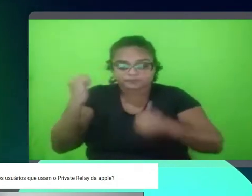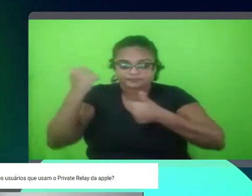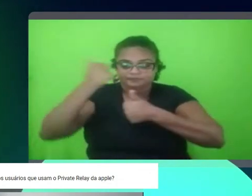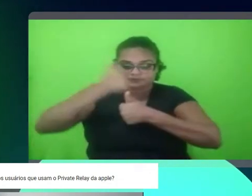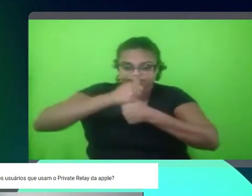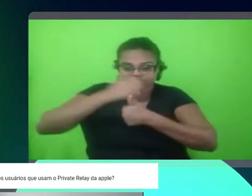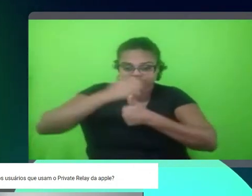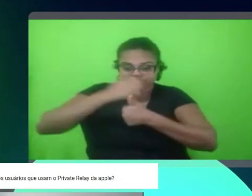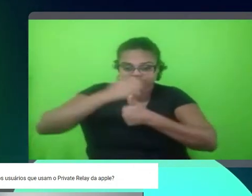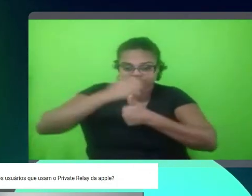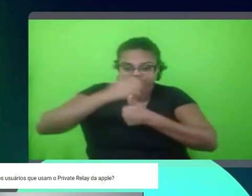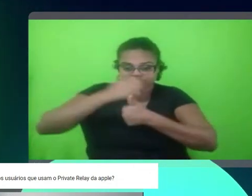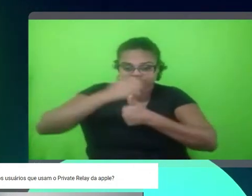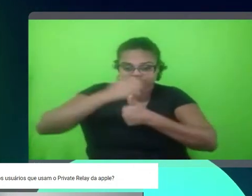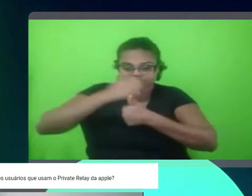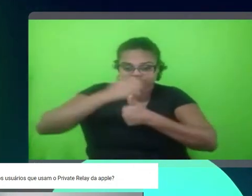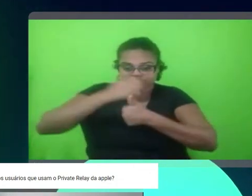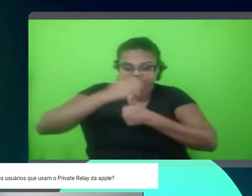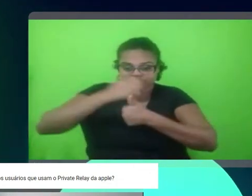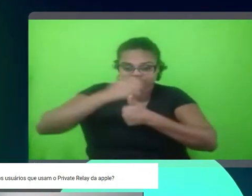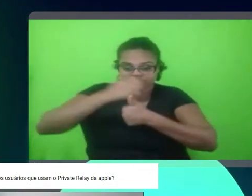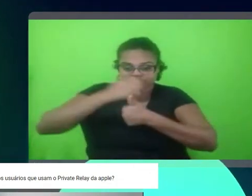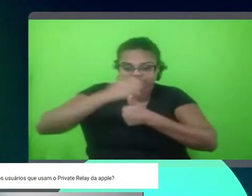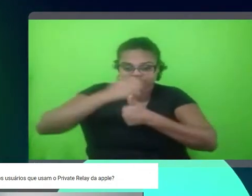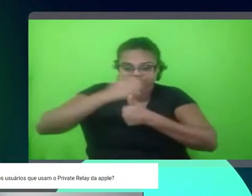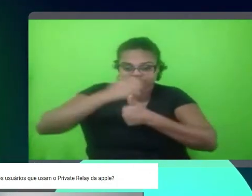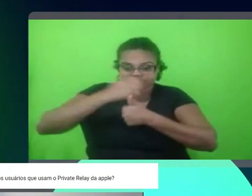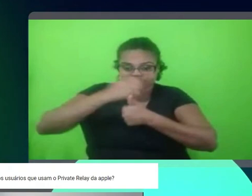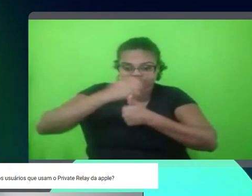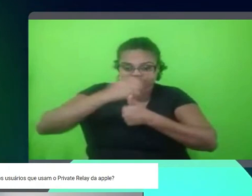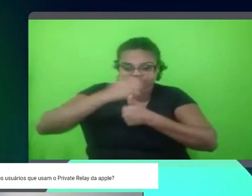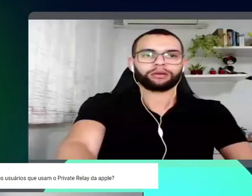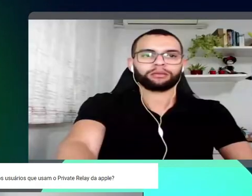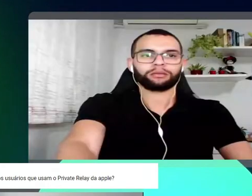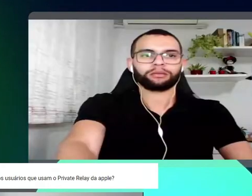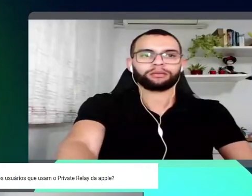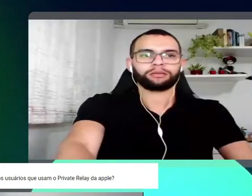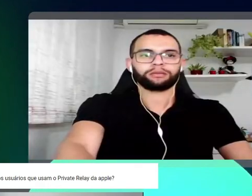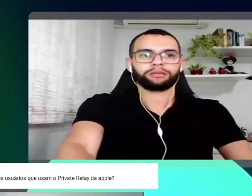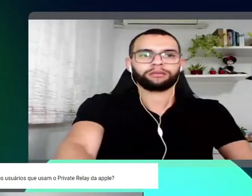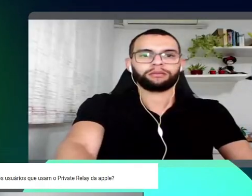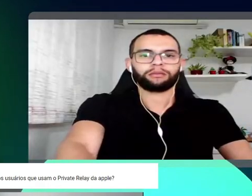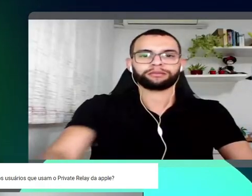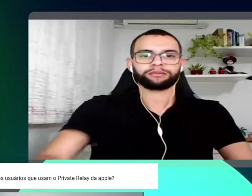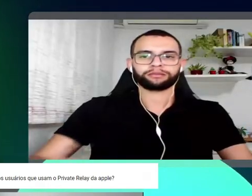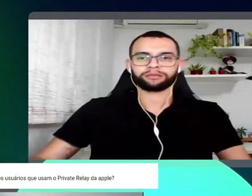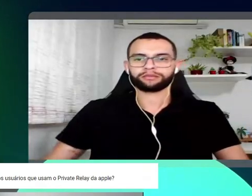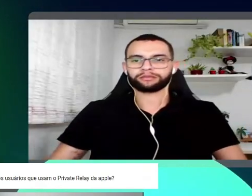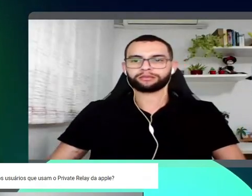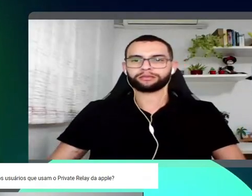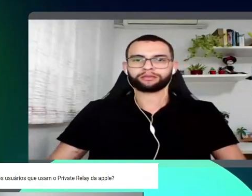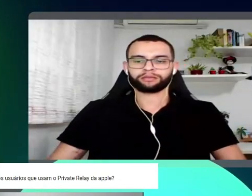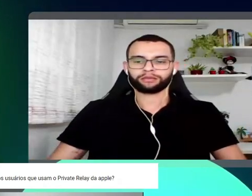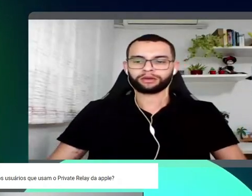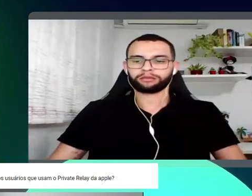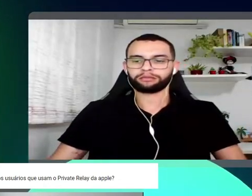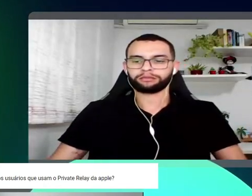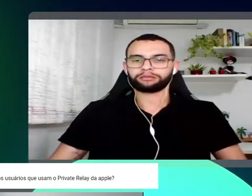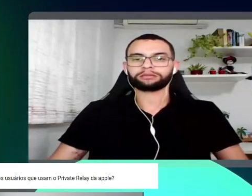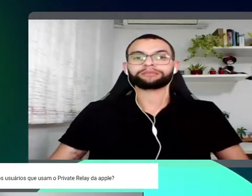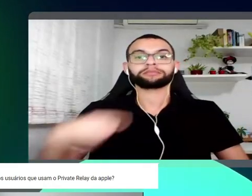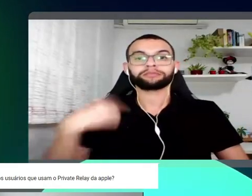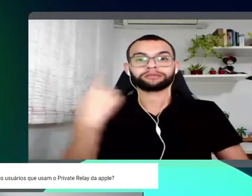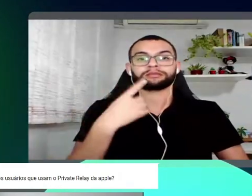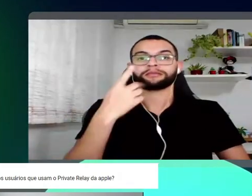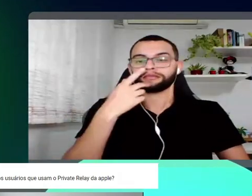Tá. Não sei se é algo que você domine. Aí a gente está falando de LGPD, tá? Sim, 3G de proteção de dados, só para quem